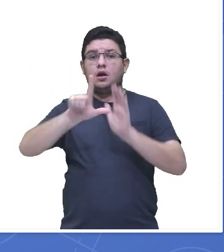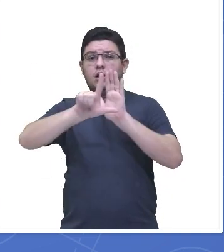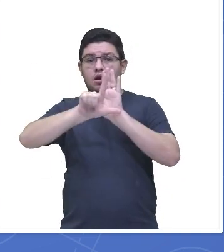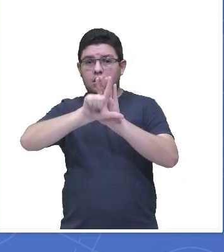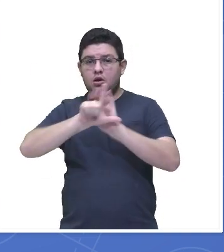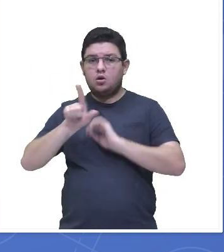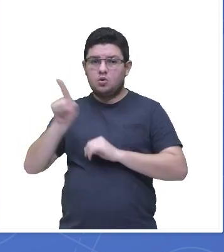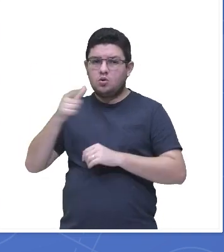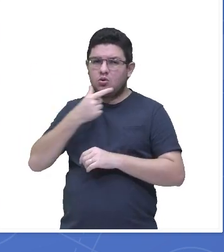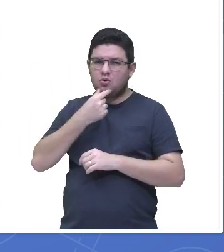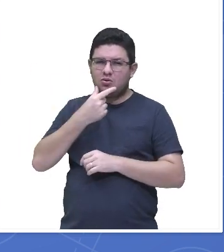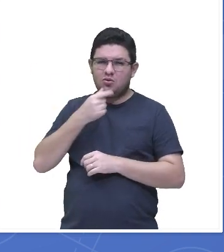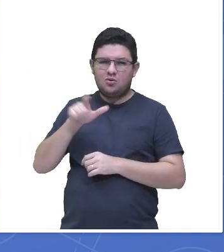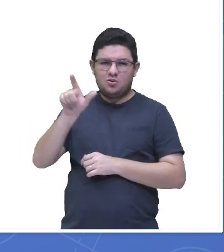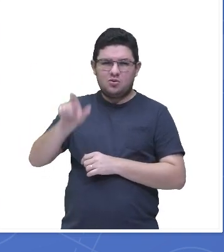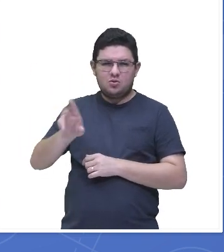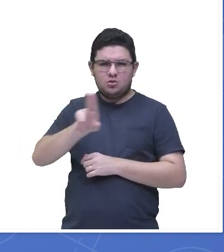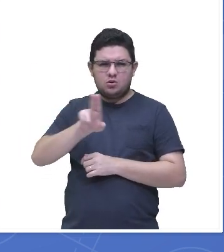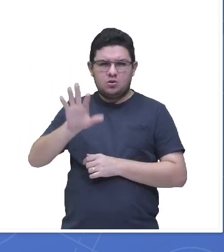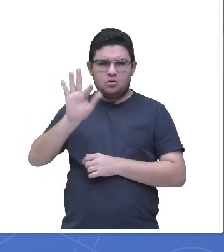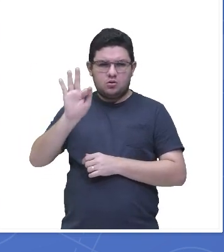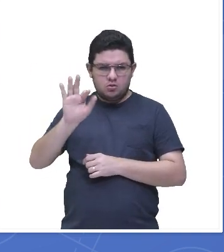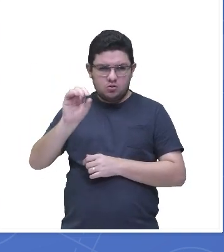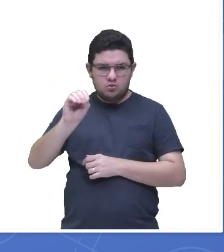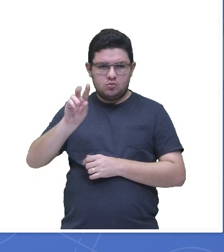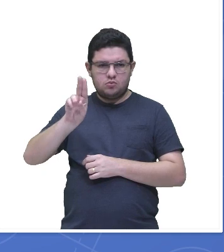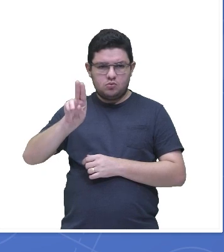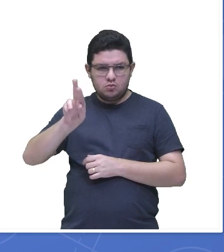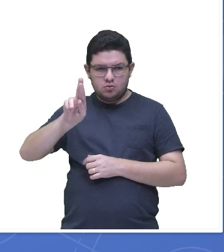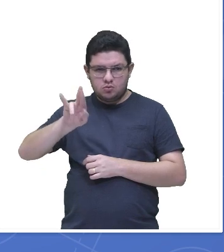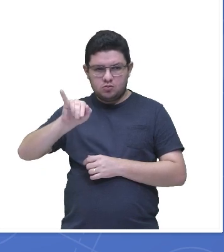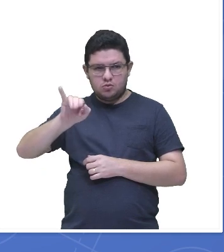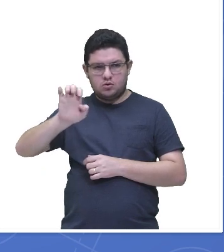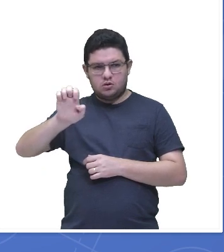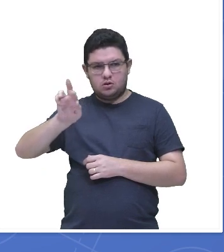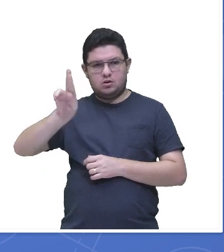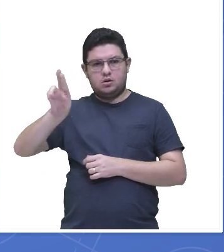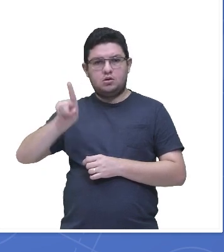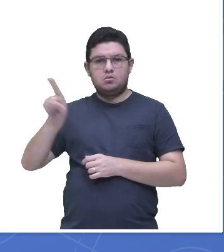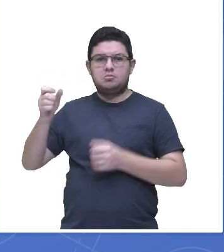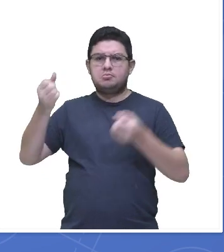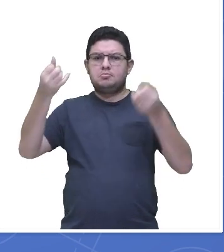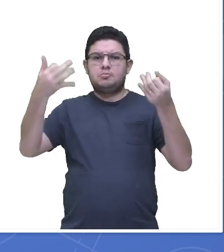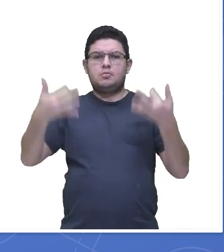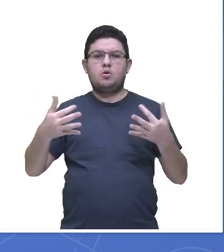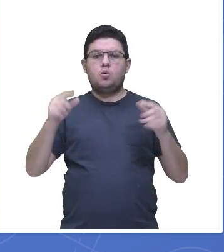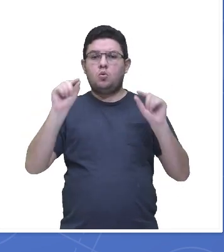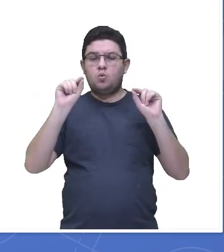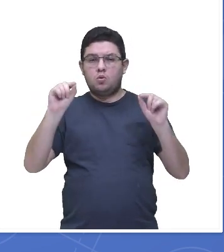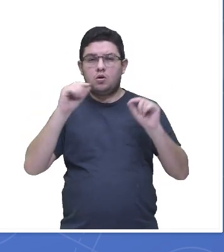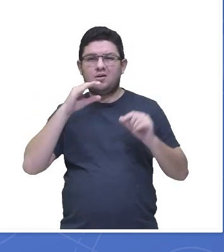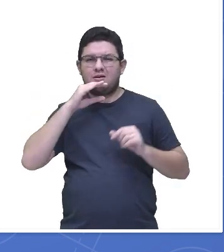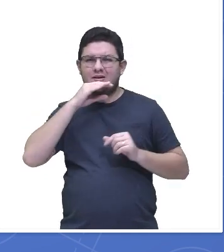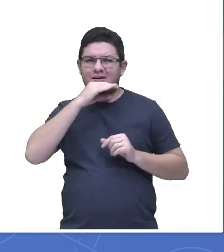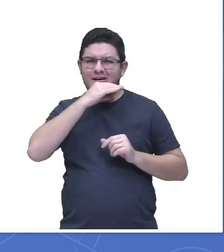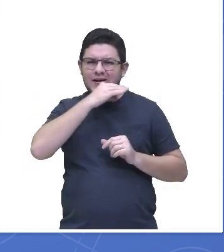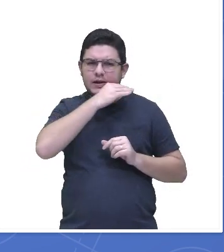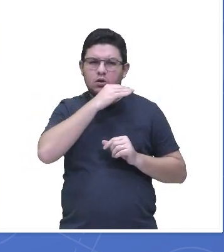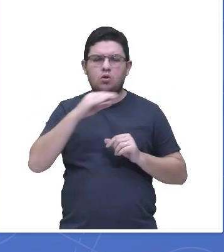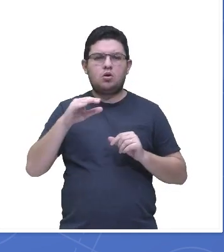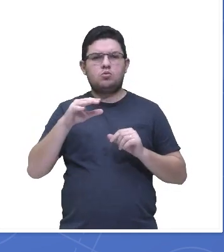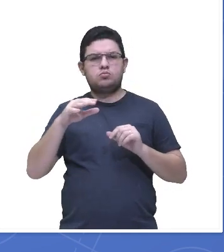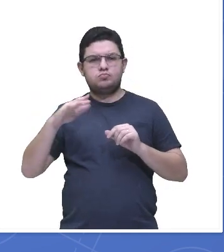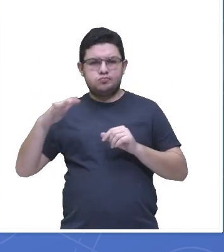de calor que atravessa um corpo sólido, né, sob uma diferença de temperatura constante, é